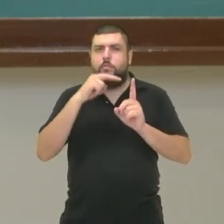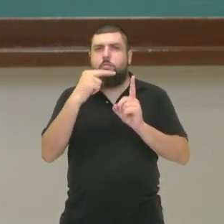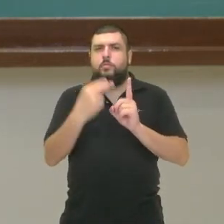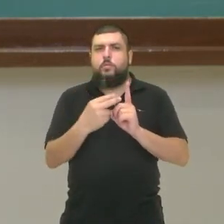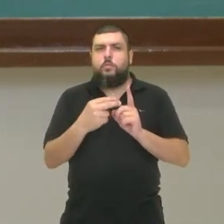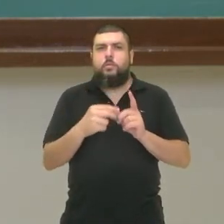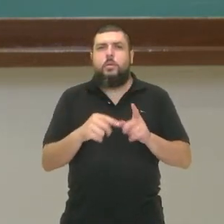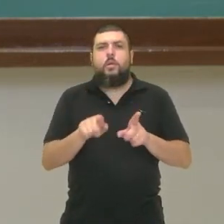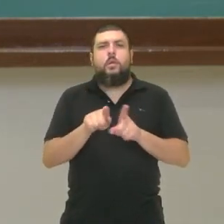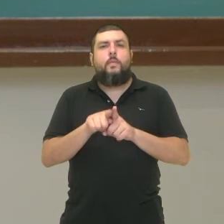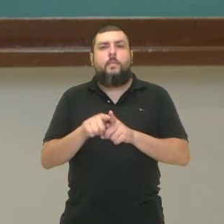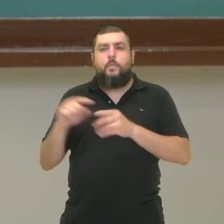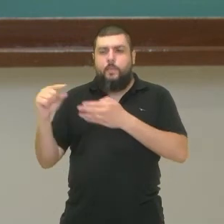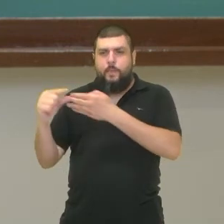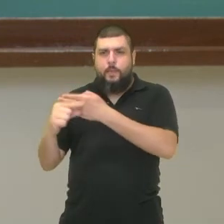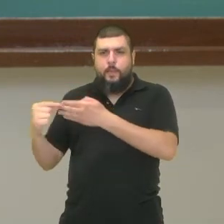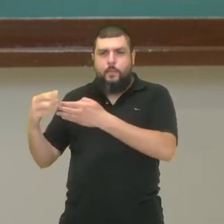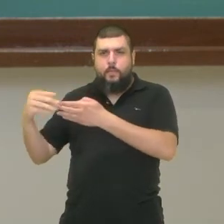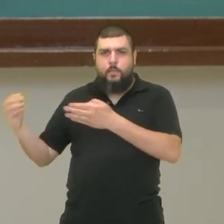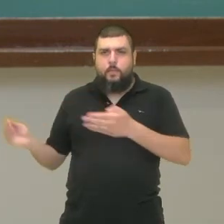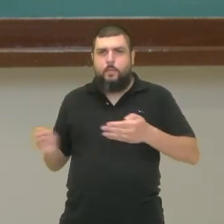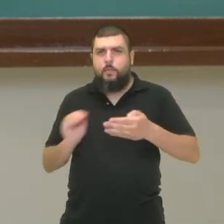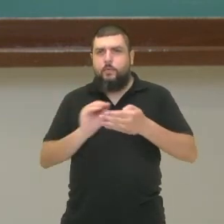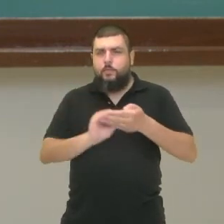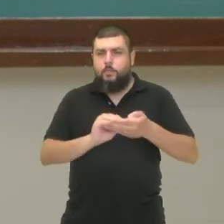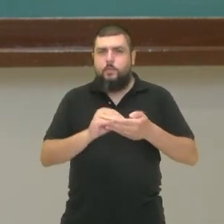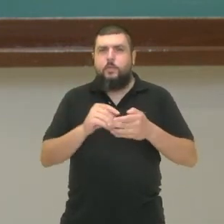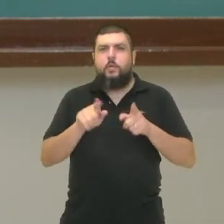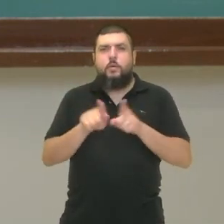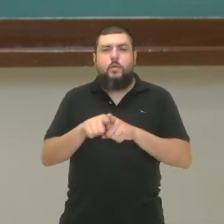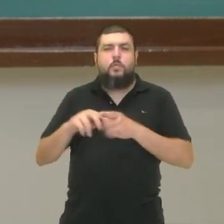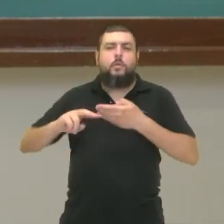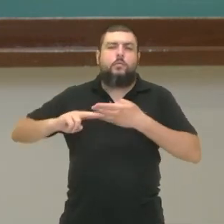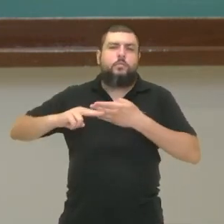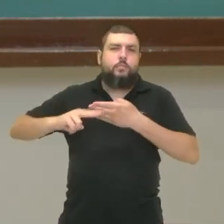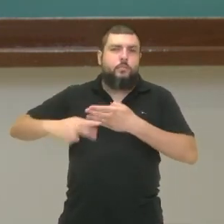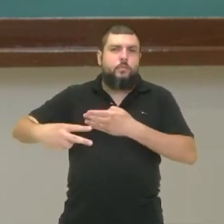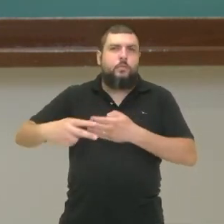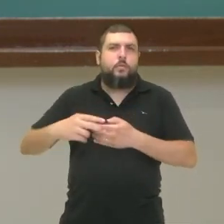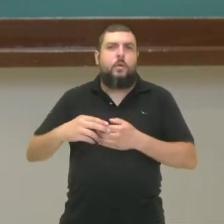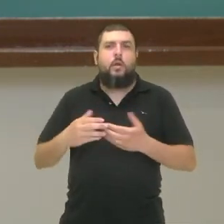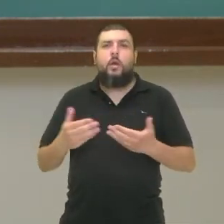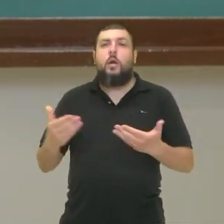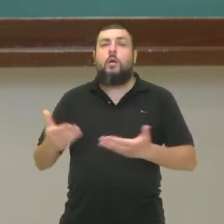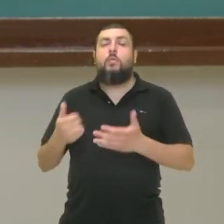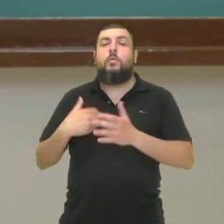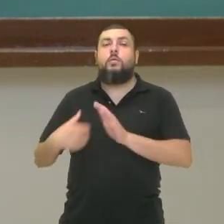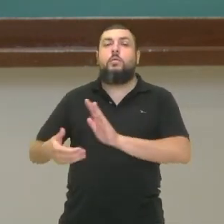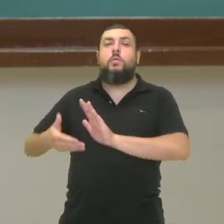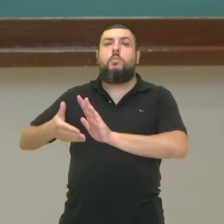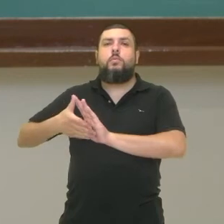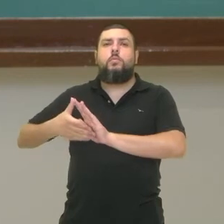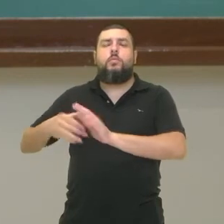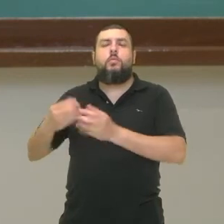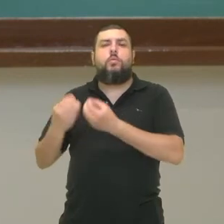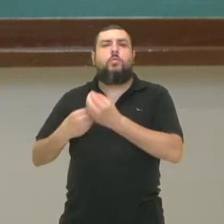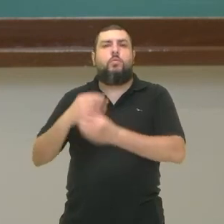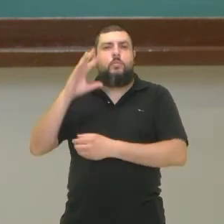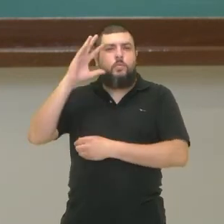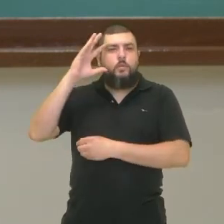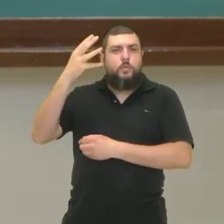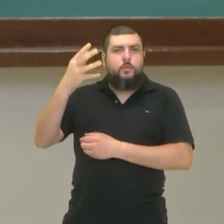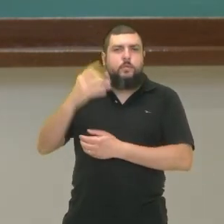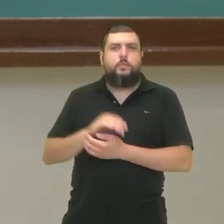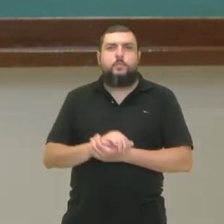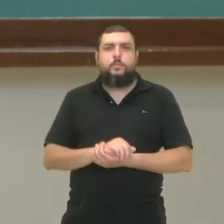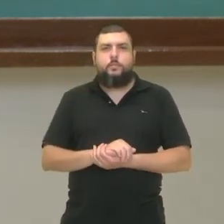argumento de autoridade, de exemplificação, de causa e efeito, e agora a proposta de intervenção e a conclusão.